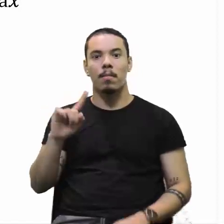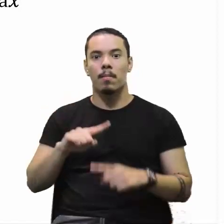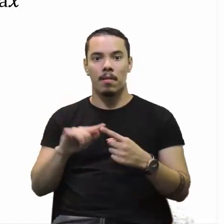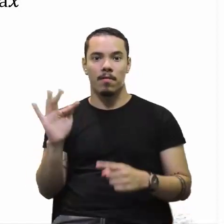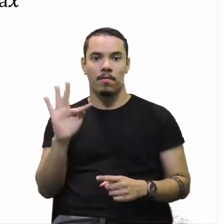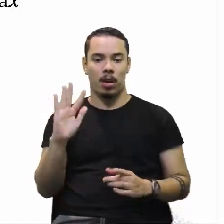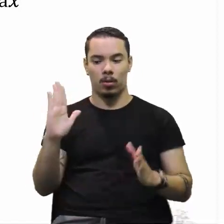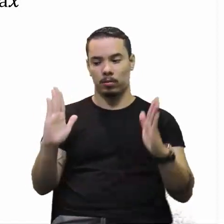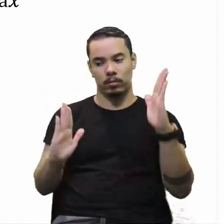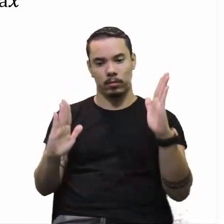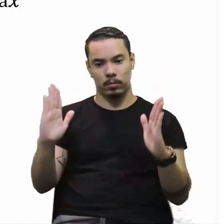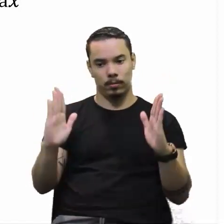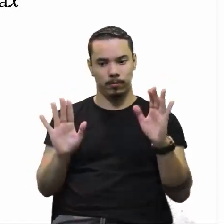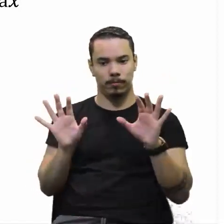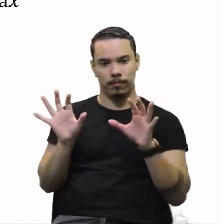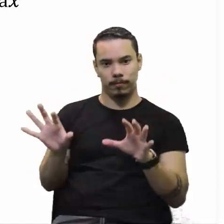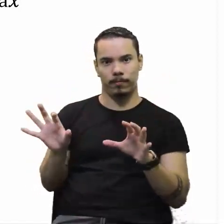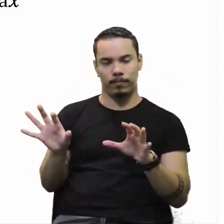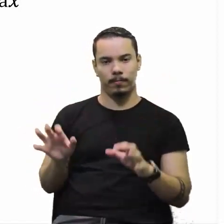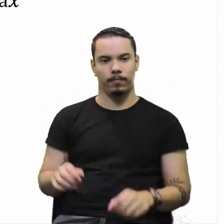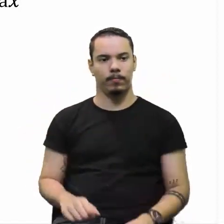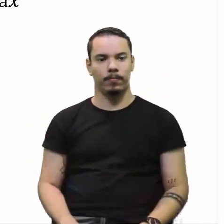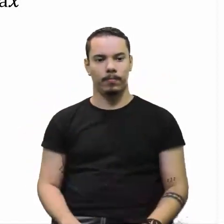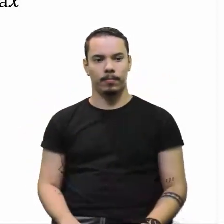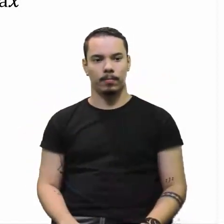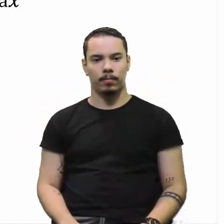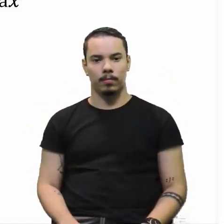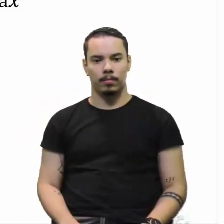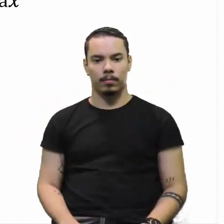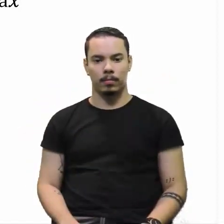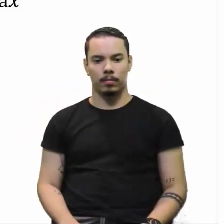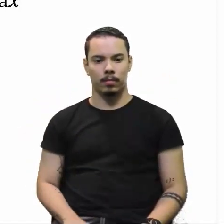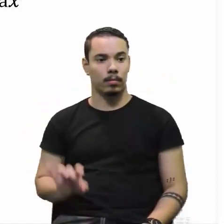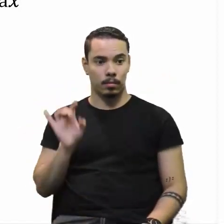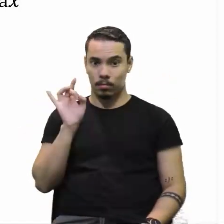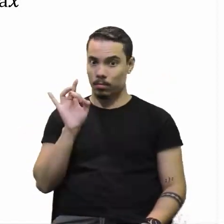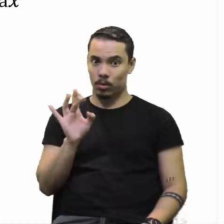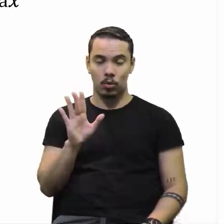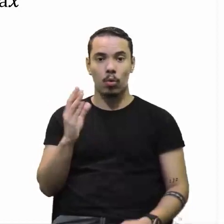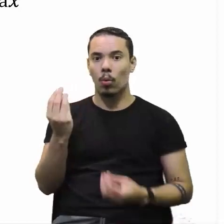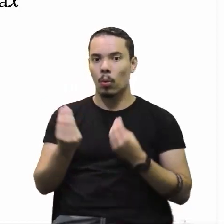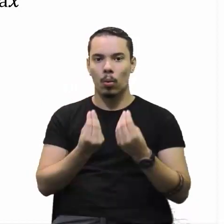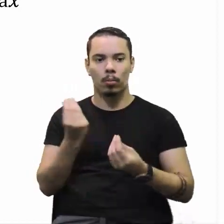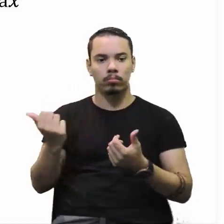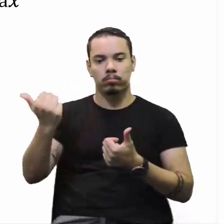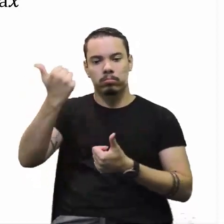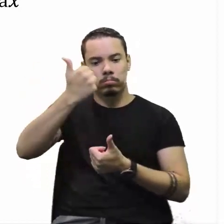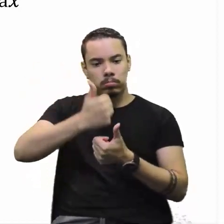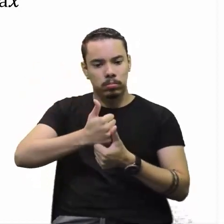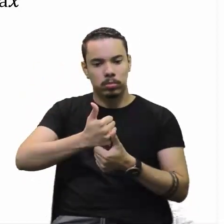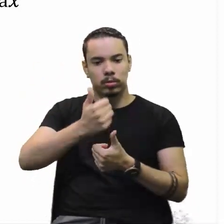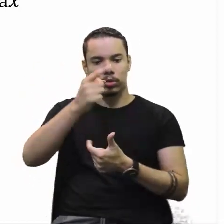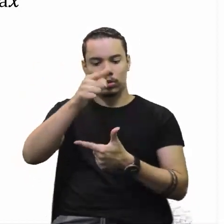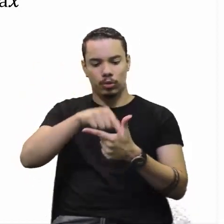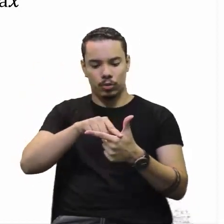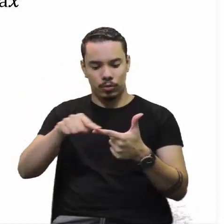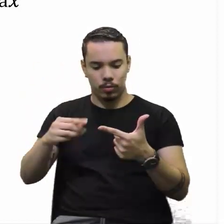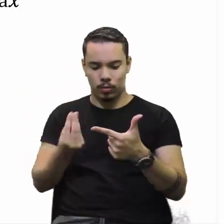entre esse intervalo aí, né? Exatamente. Aí é só questão mesmo de substituir, passar dividindo,